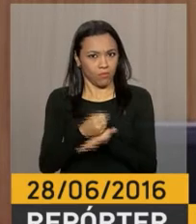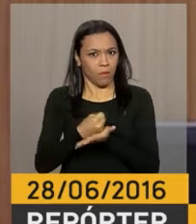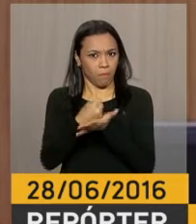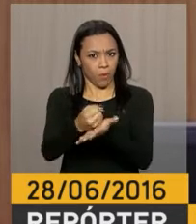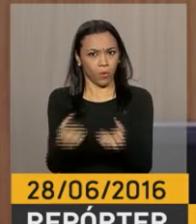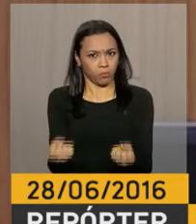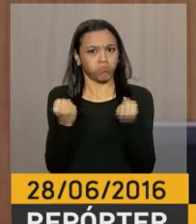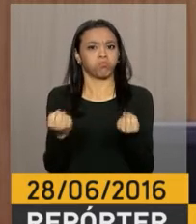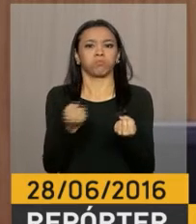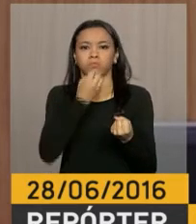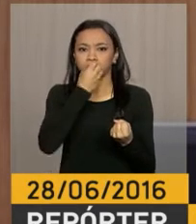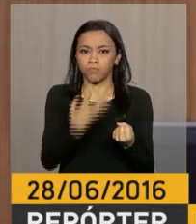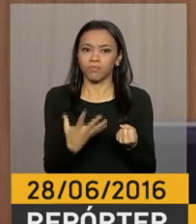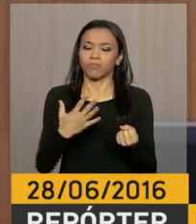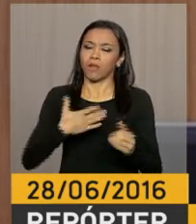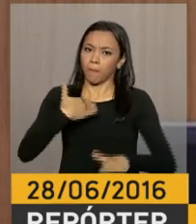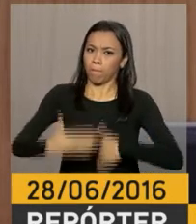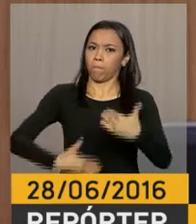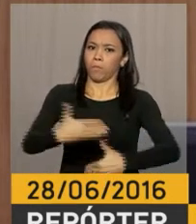de absorção interna